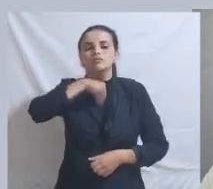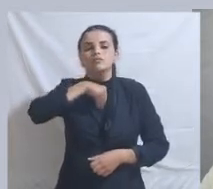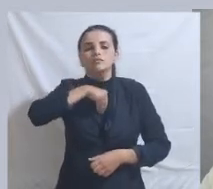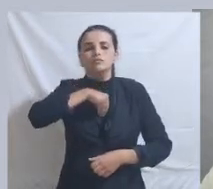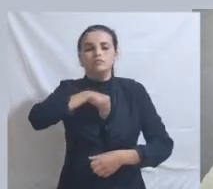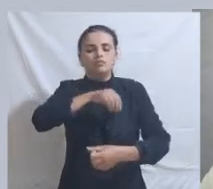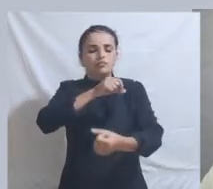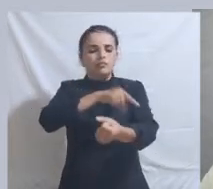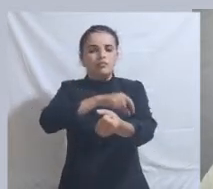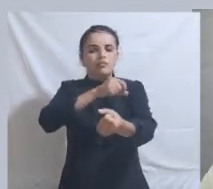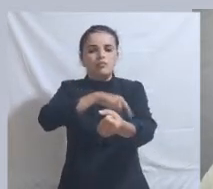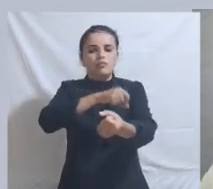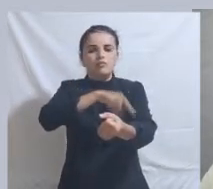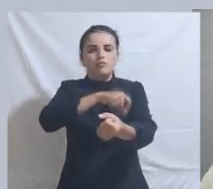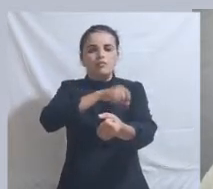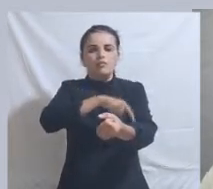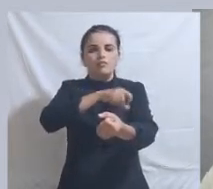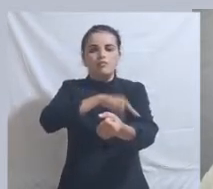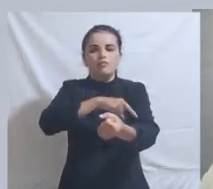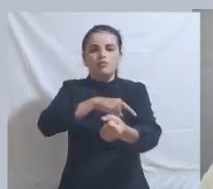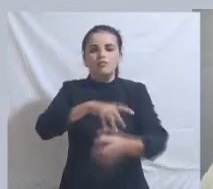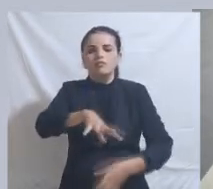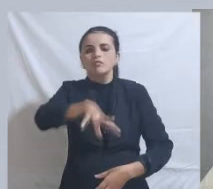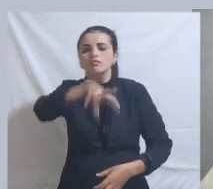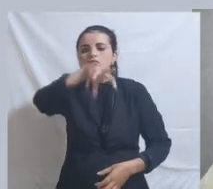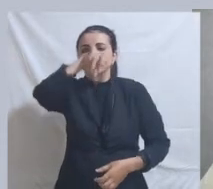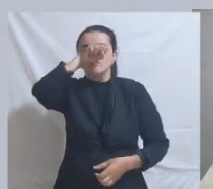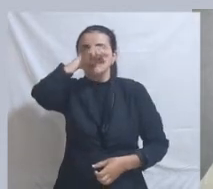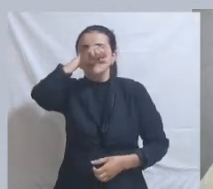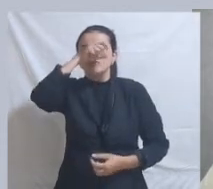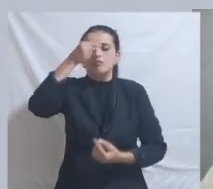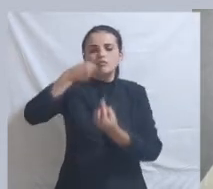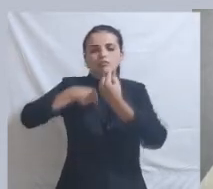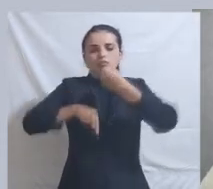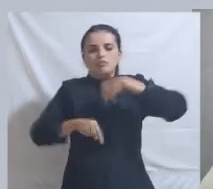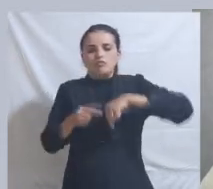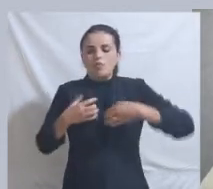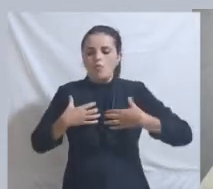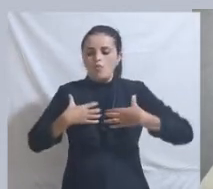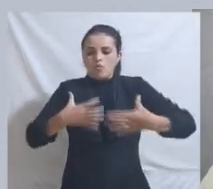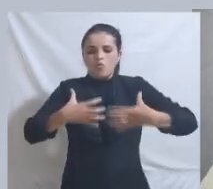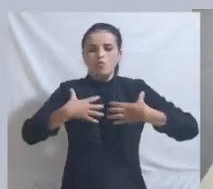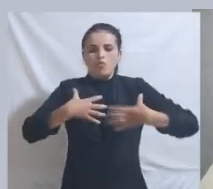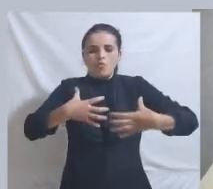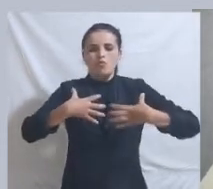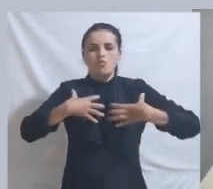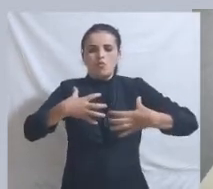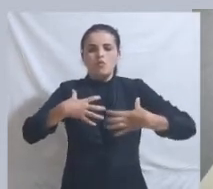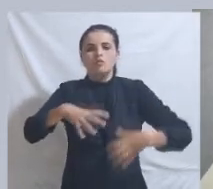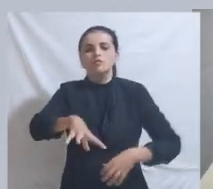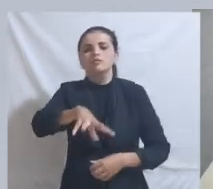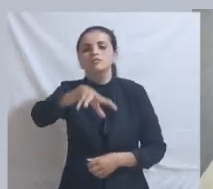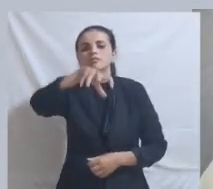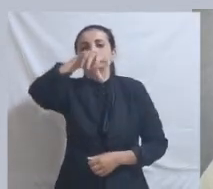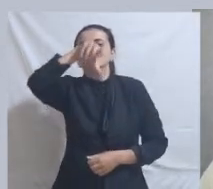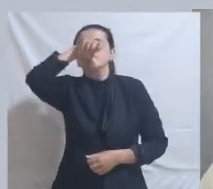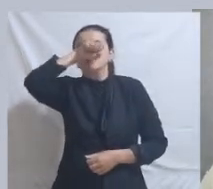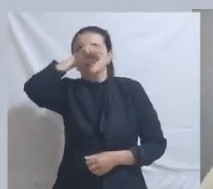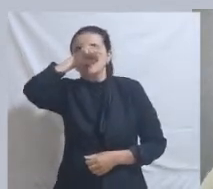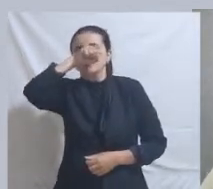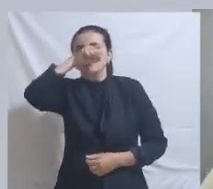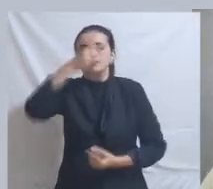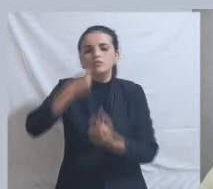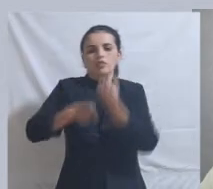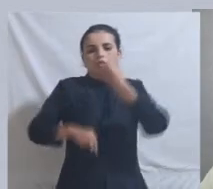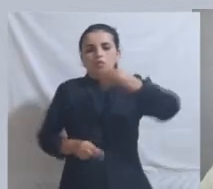meio de um processo chamado de respiração pulmonar. Então a gente já viu o que é a respiração pulmonar, é o ato de nós inspirarmos